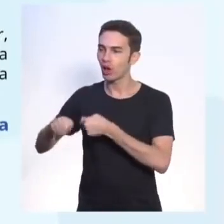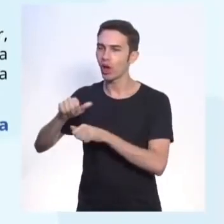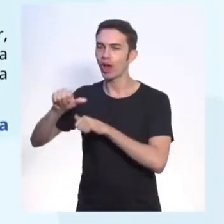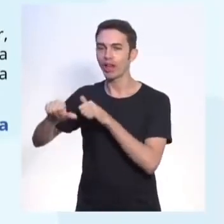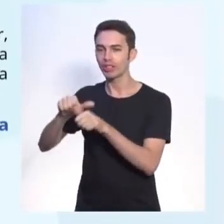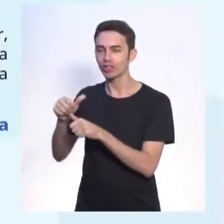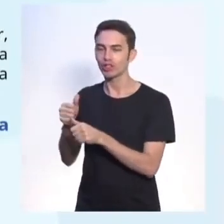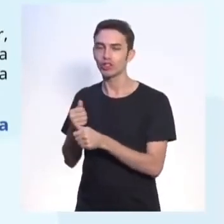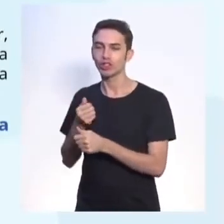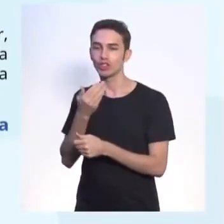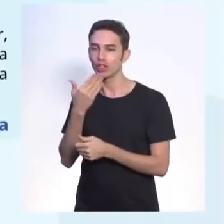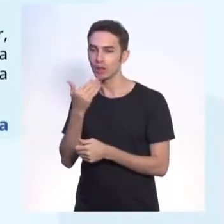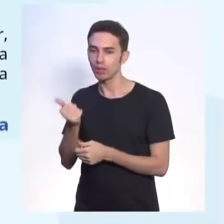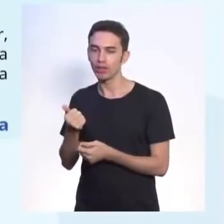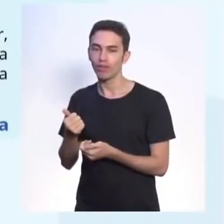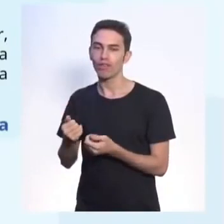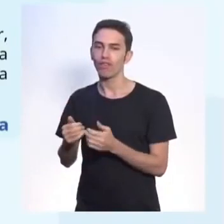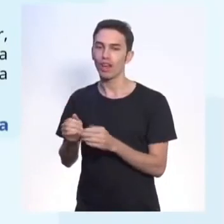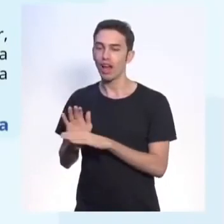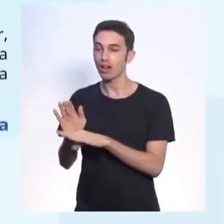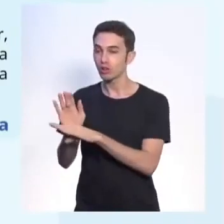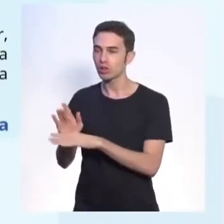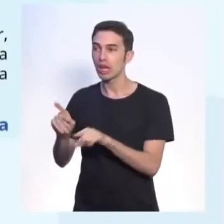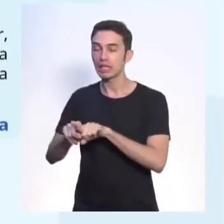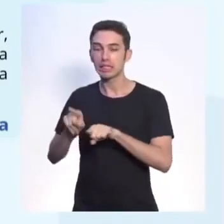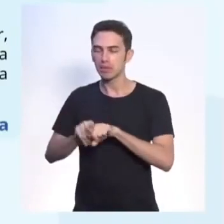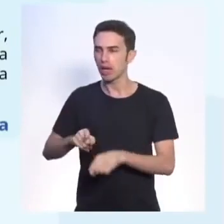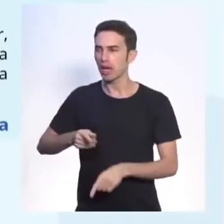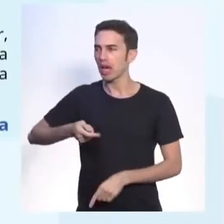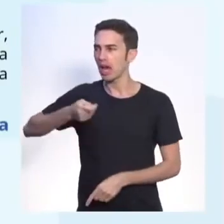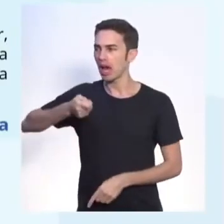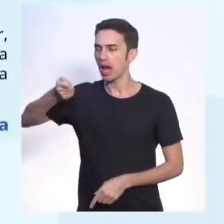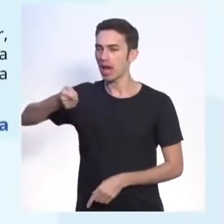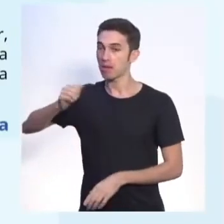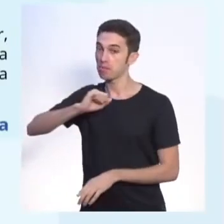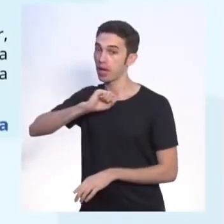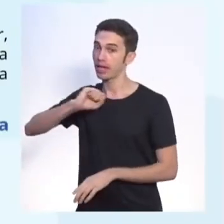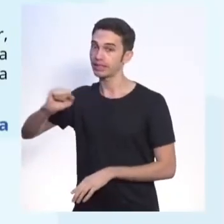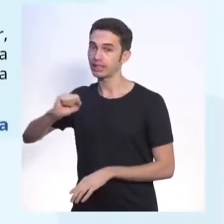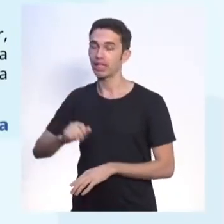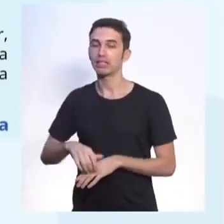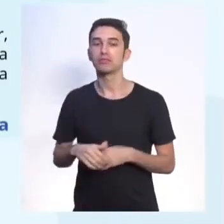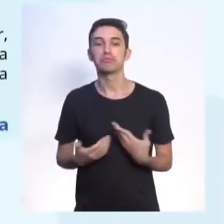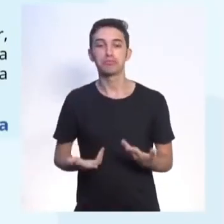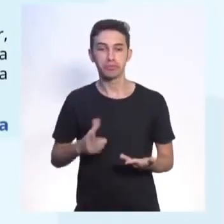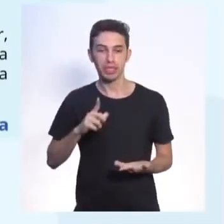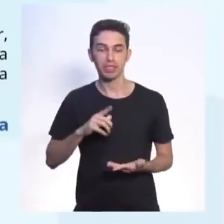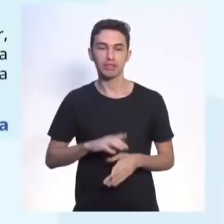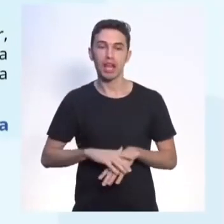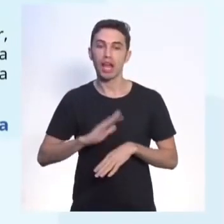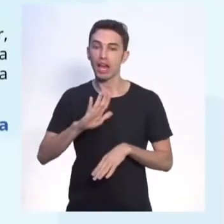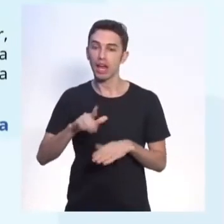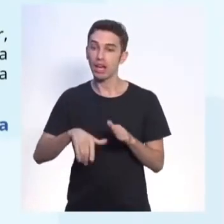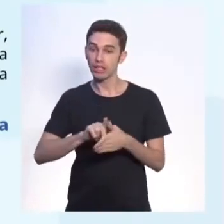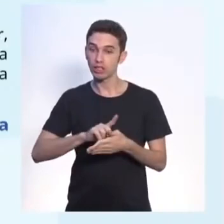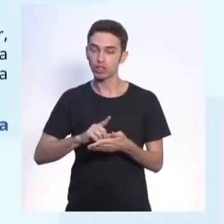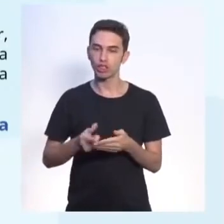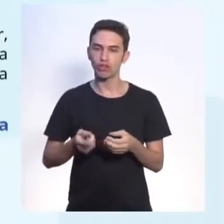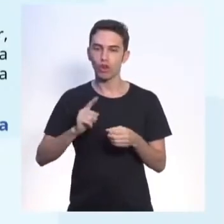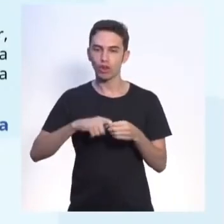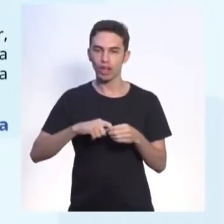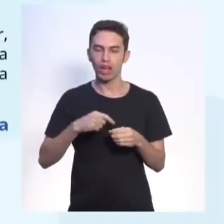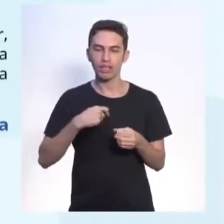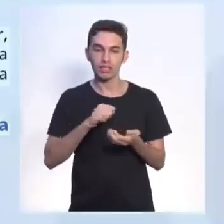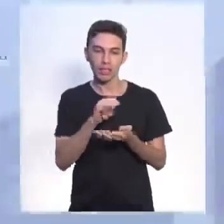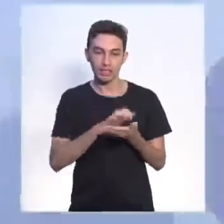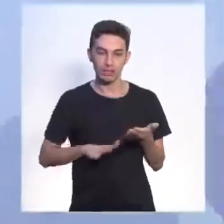meio até de ameaças. Então, antes de nós retornarmos à atividade, vamos voltar aqui para o